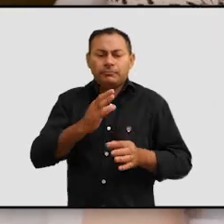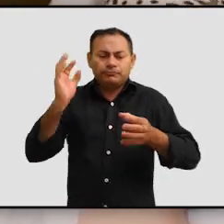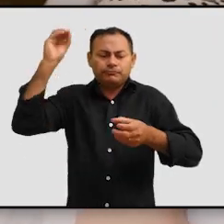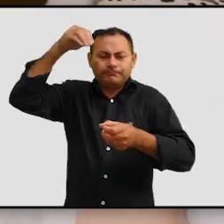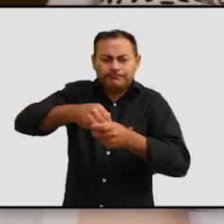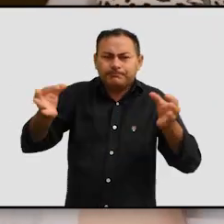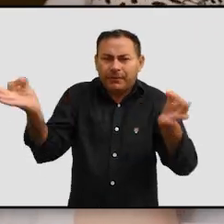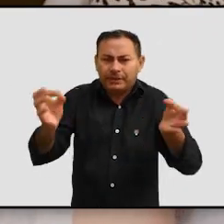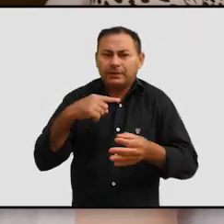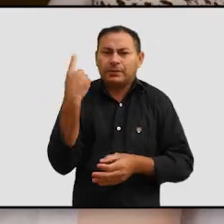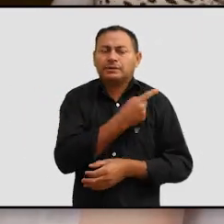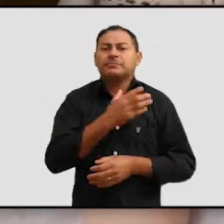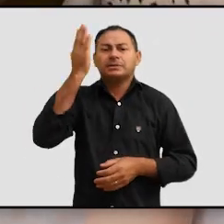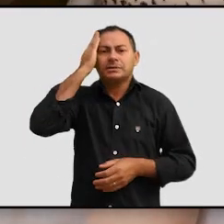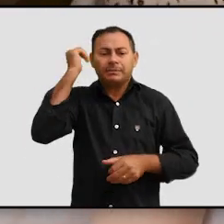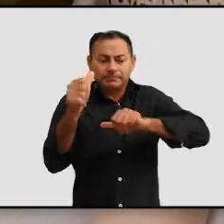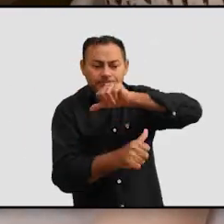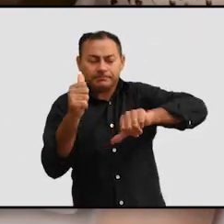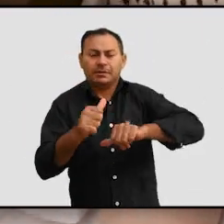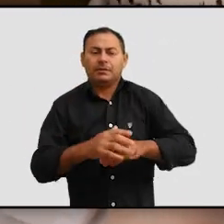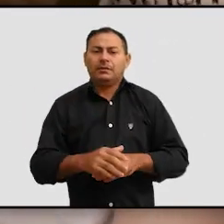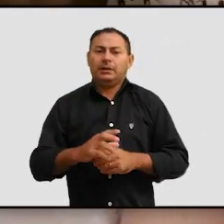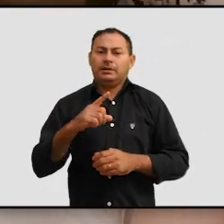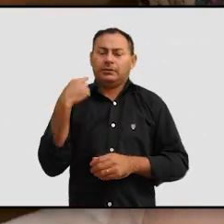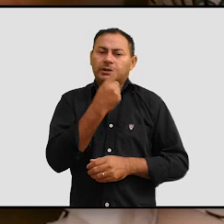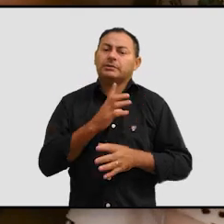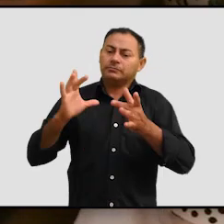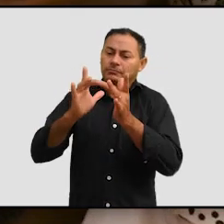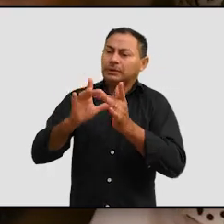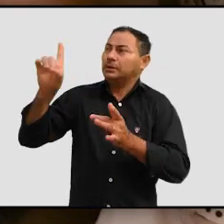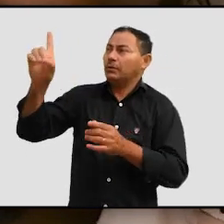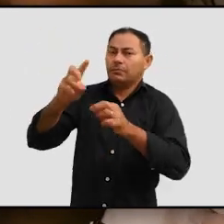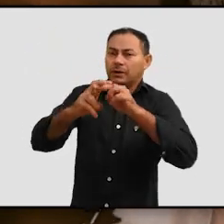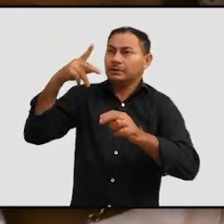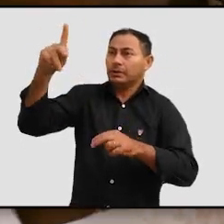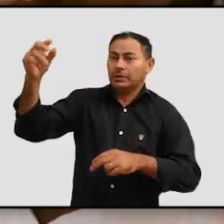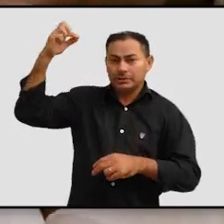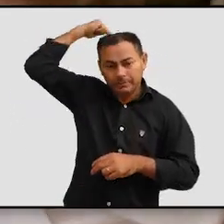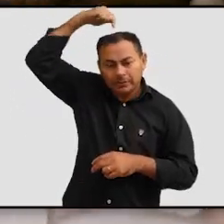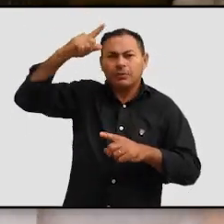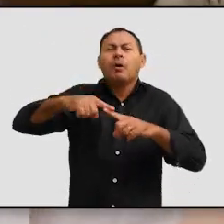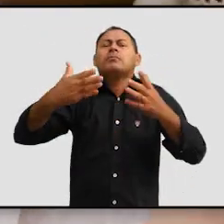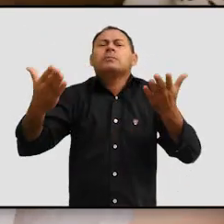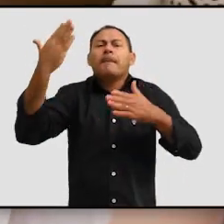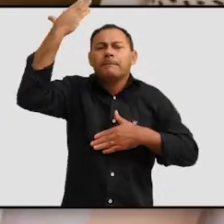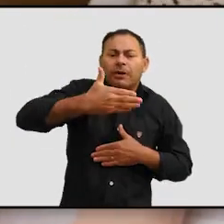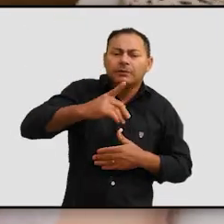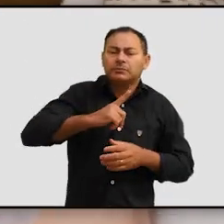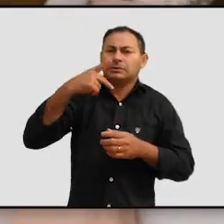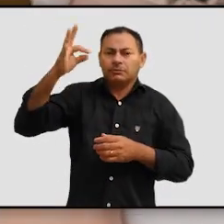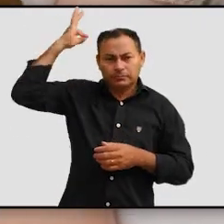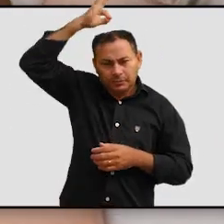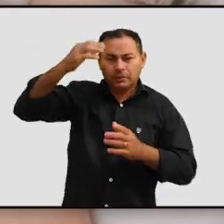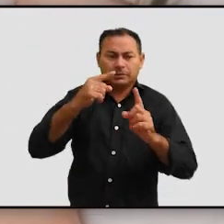nós. Sabemos que nascemos de novo e que estamos em contato com Deus por causa do seu Espírito. E qual é a prova que temos do seu Espírito?